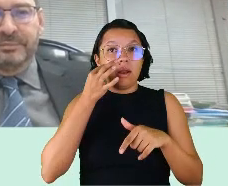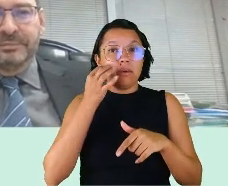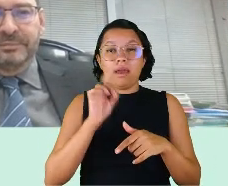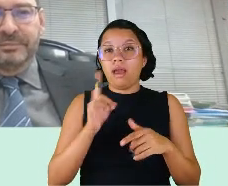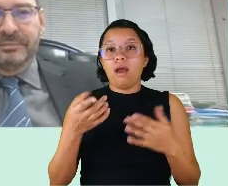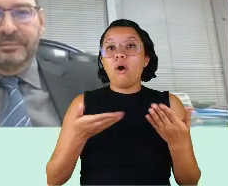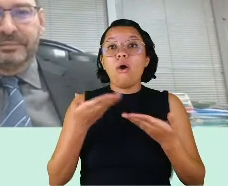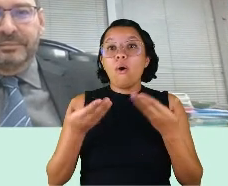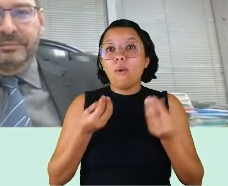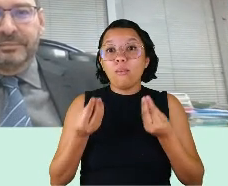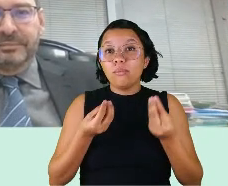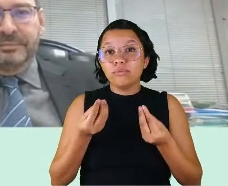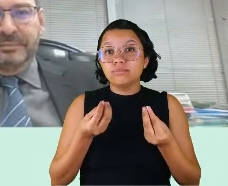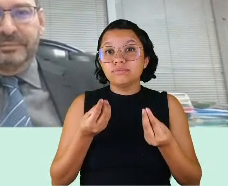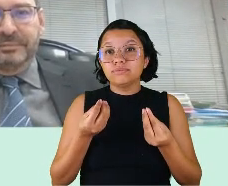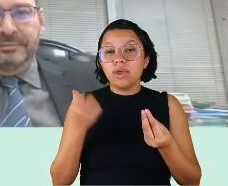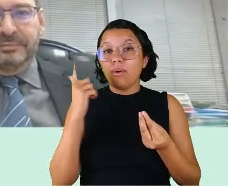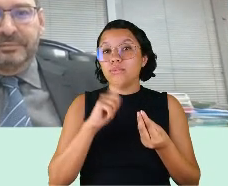né?